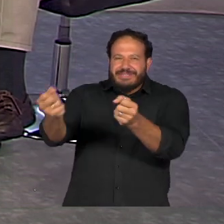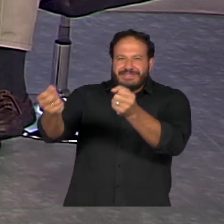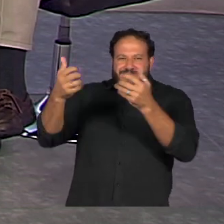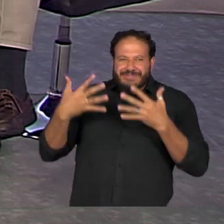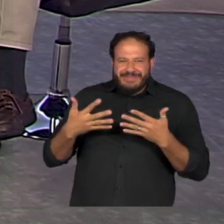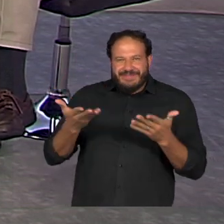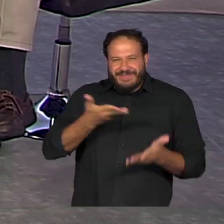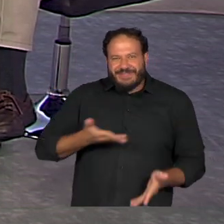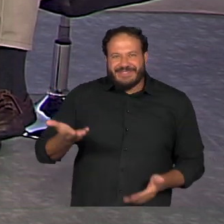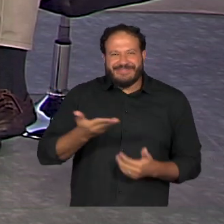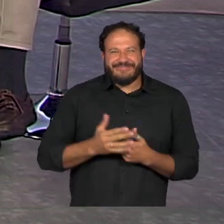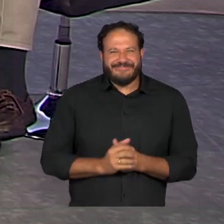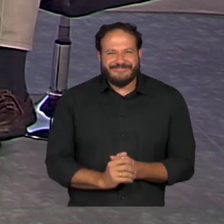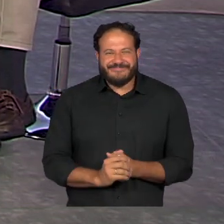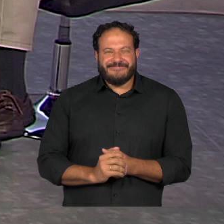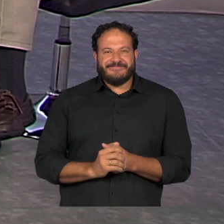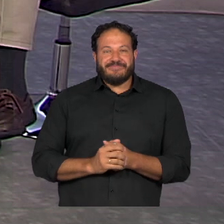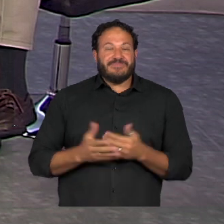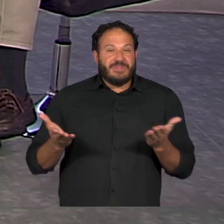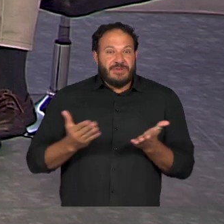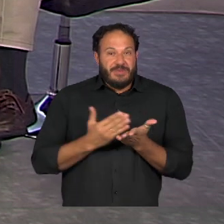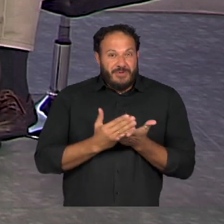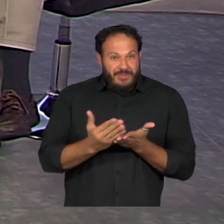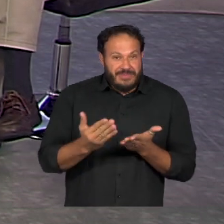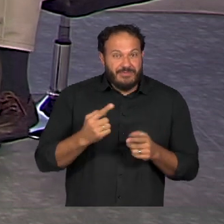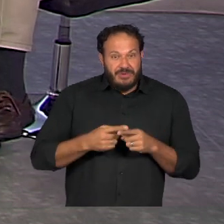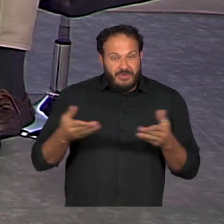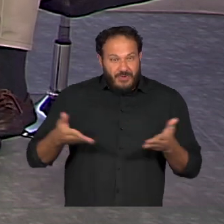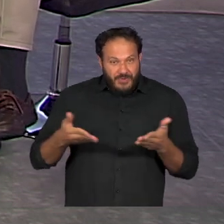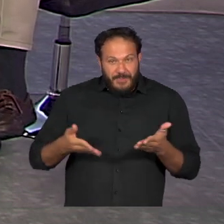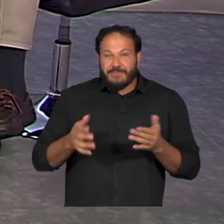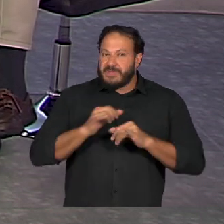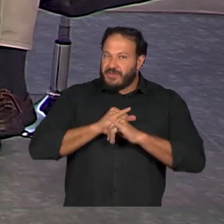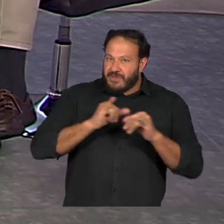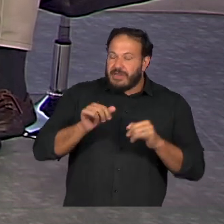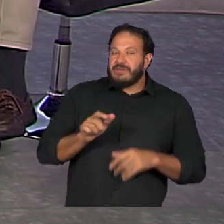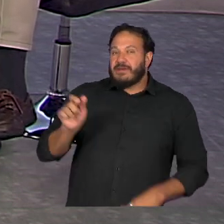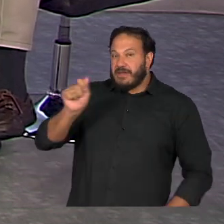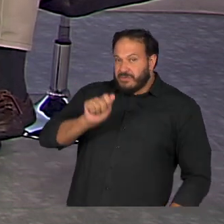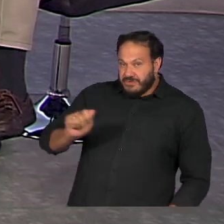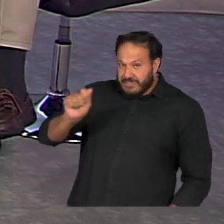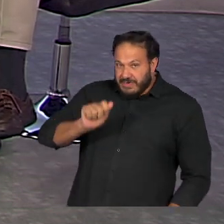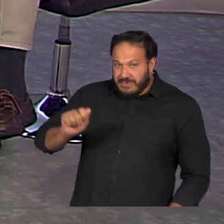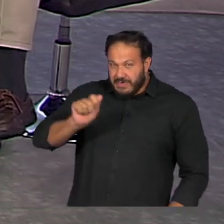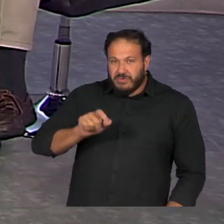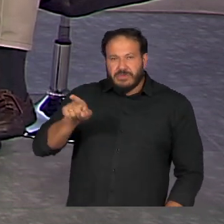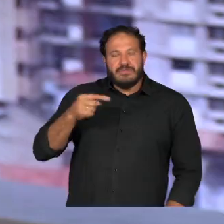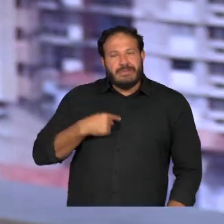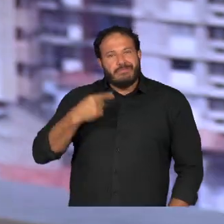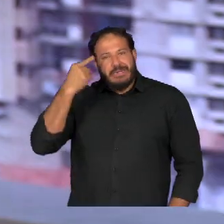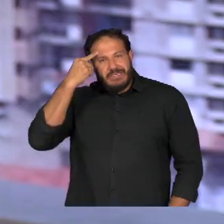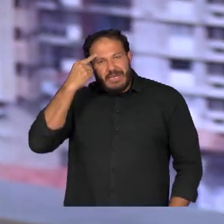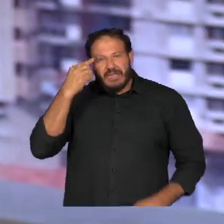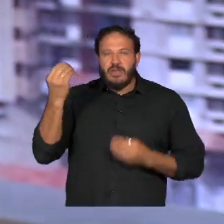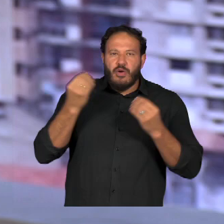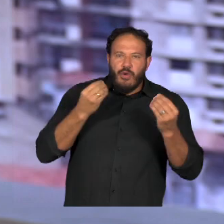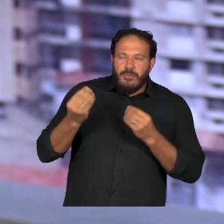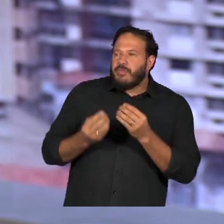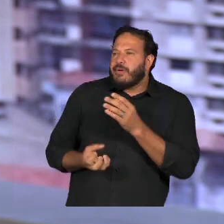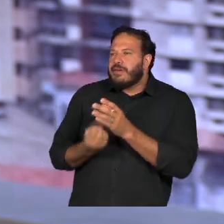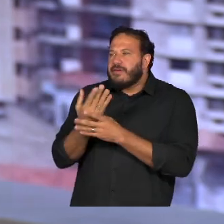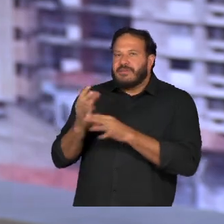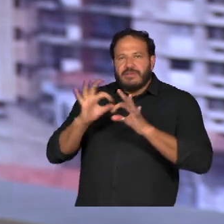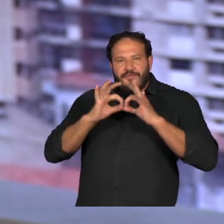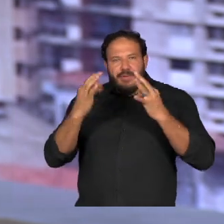muito bem e eu quero começar porque na nossa introdução eu falei que a associação foi pensada através de pais e a